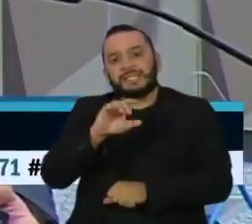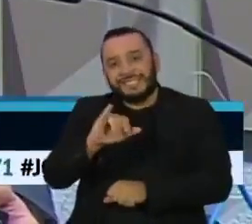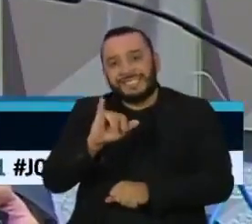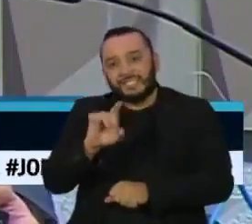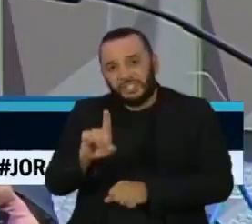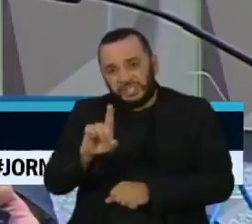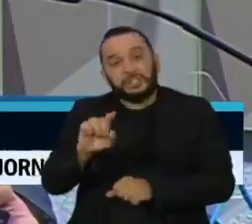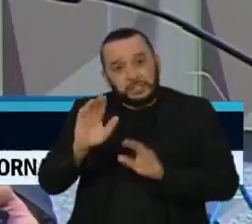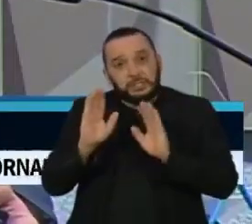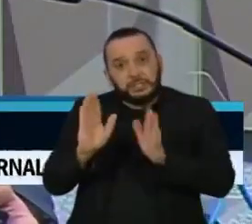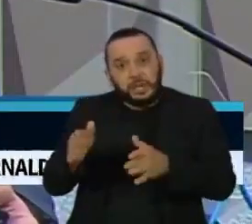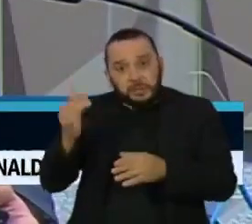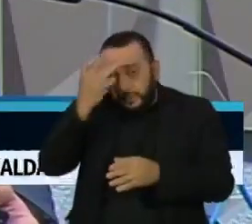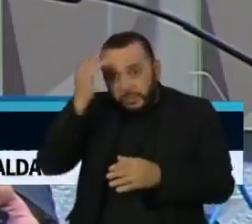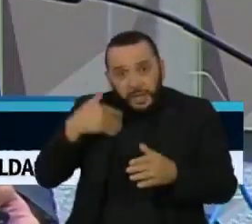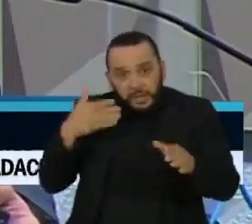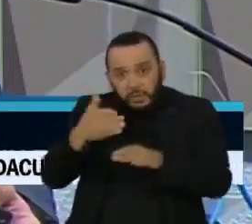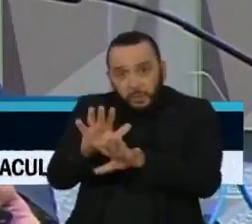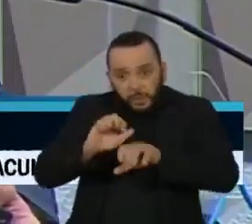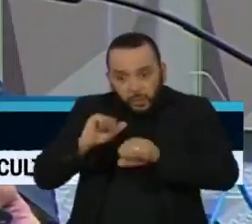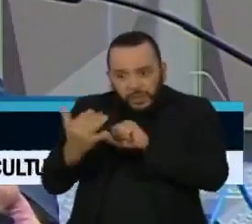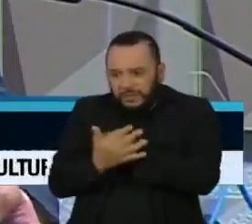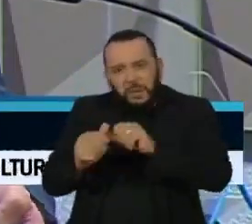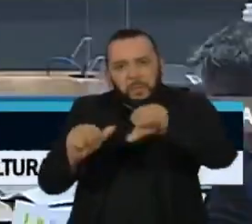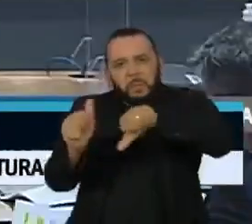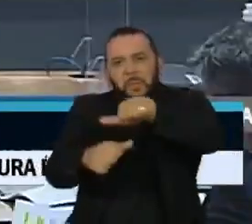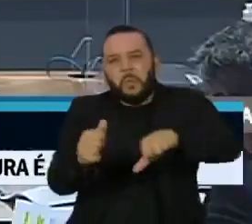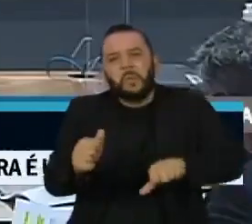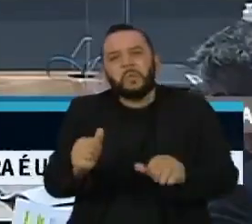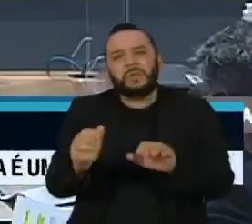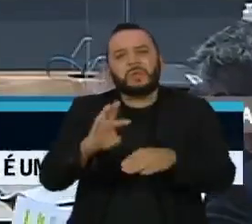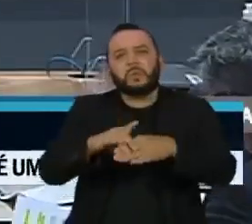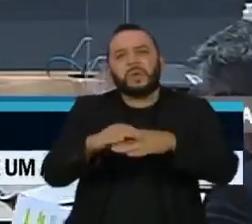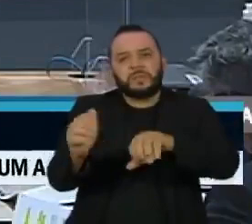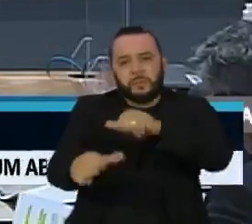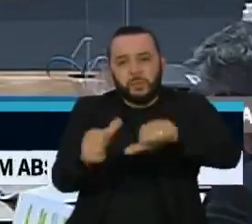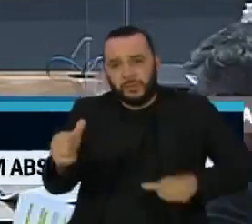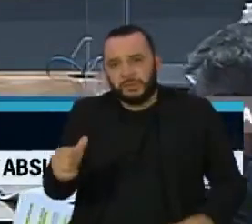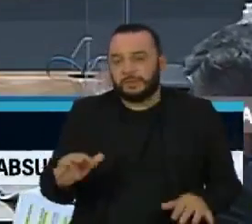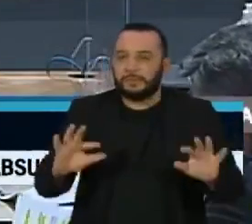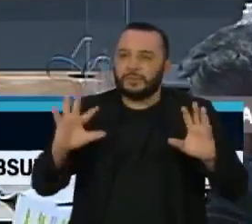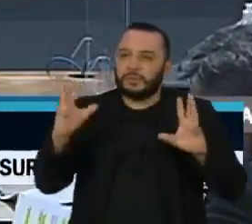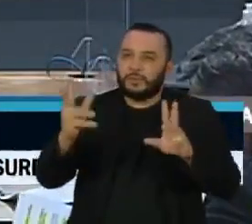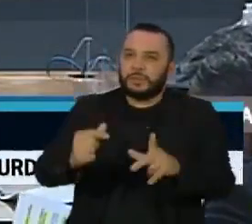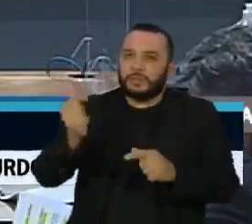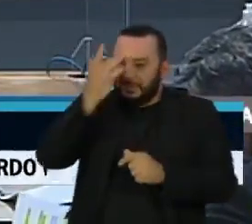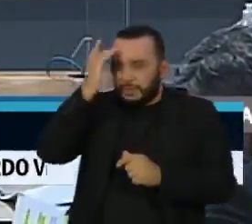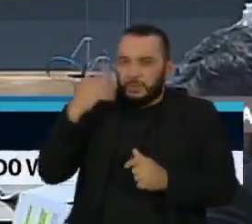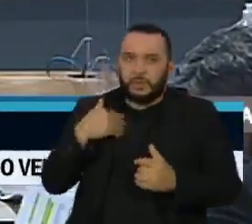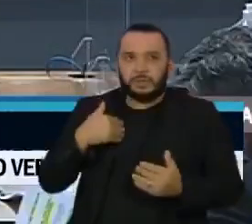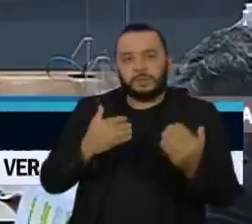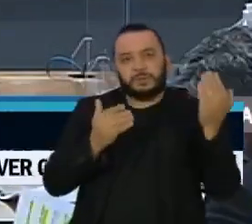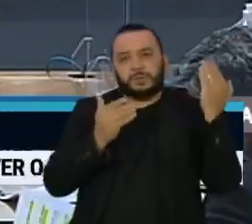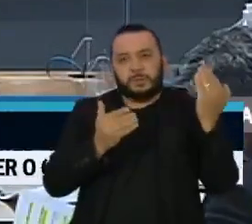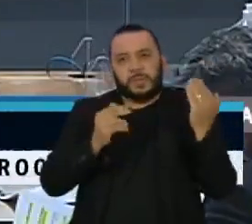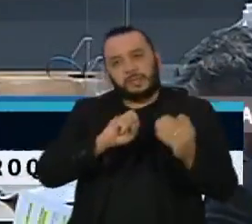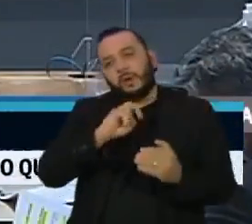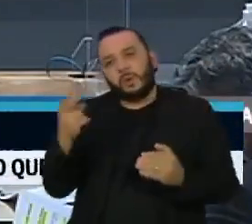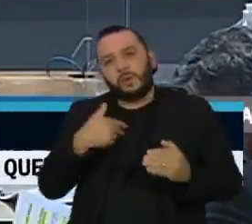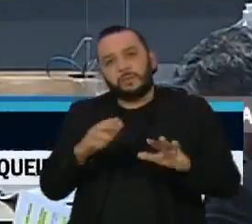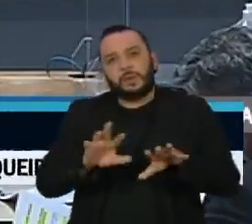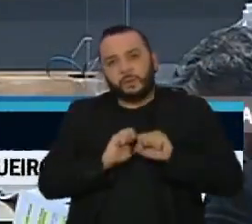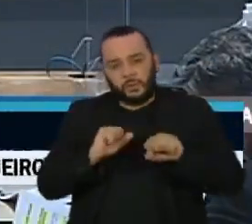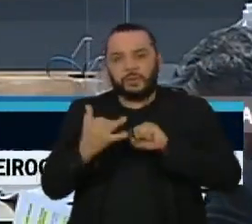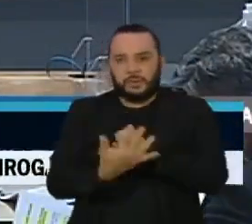de Pacientes que deram entrada com Covid-19. Todos os pacientes com suspeita ou confirmados de Covid,